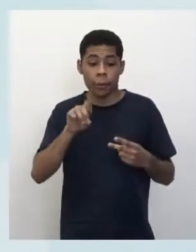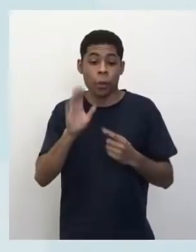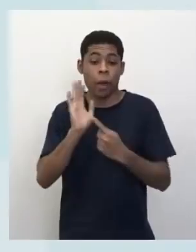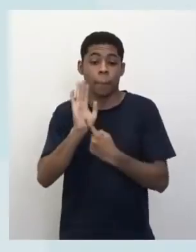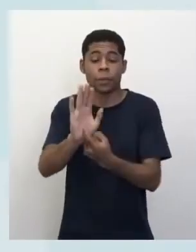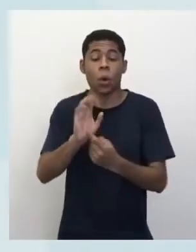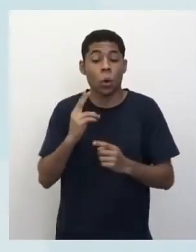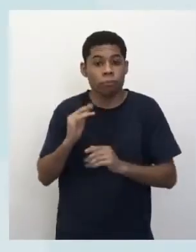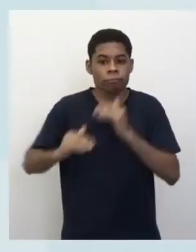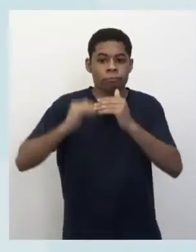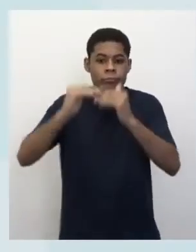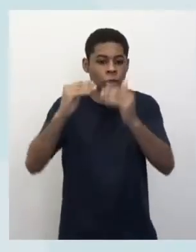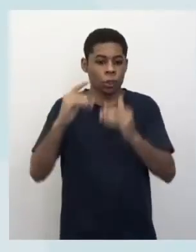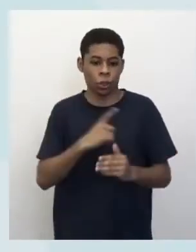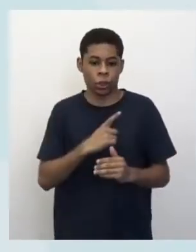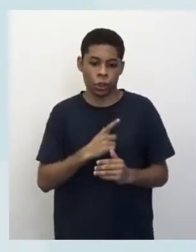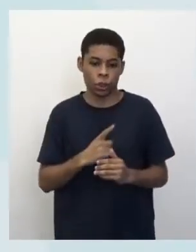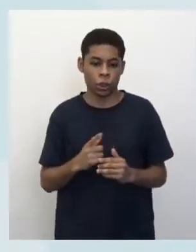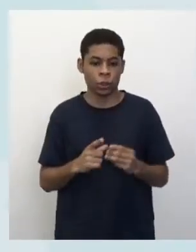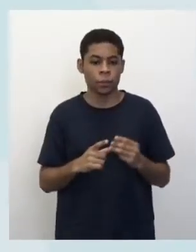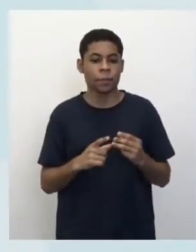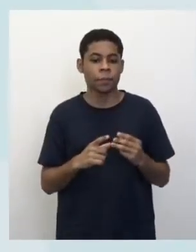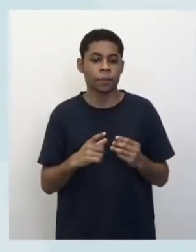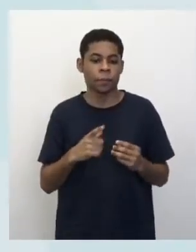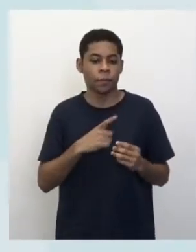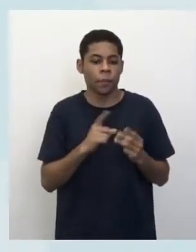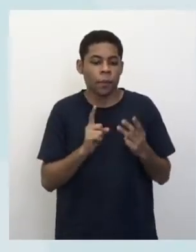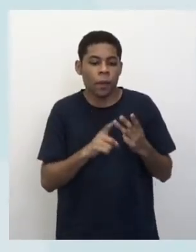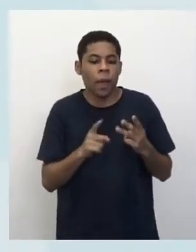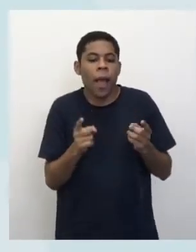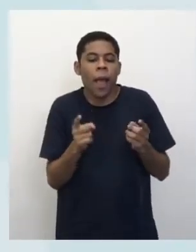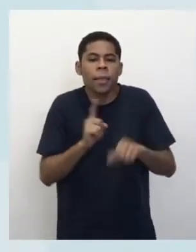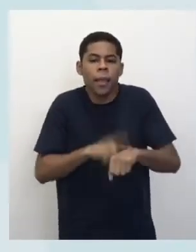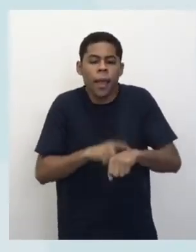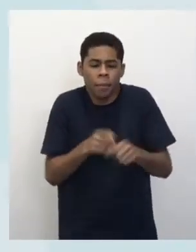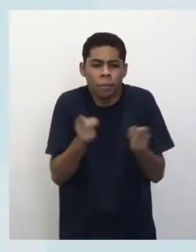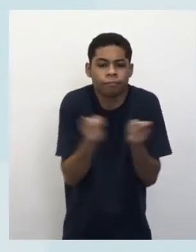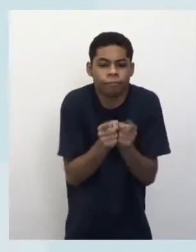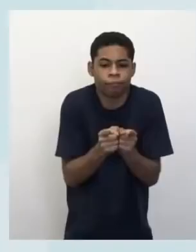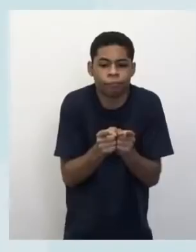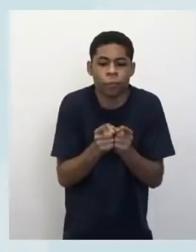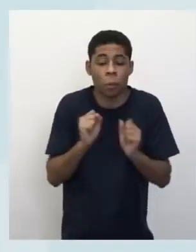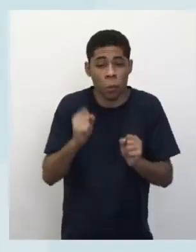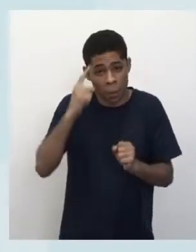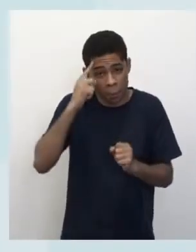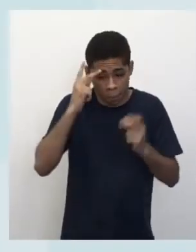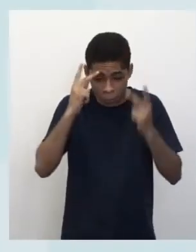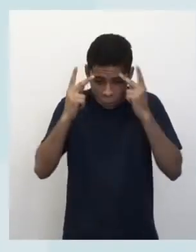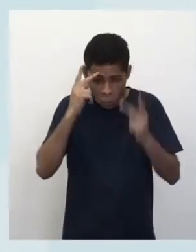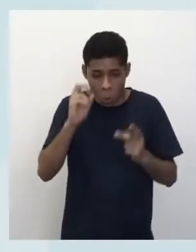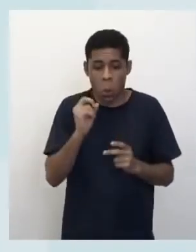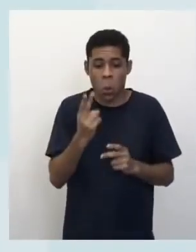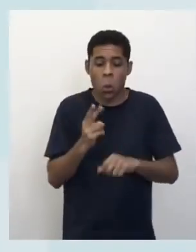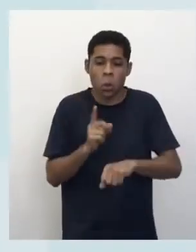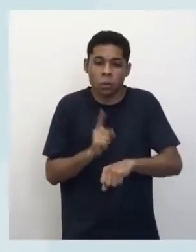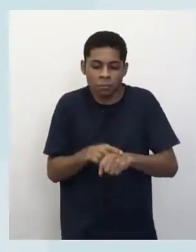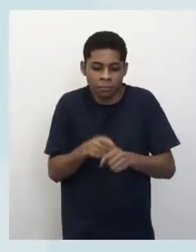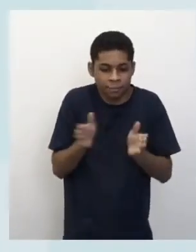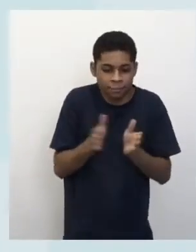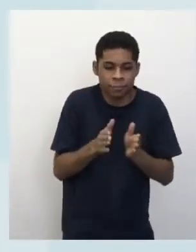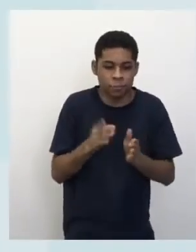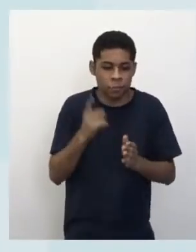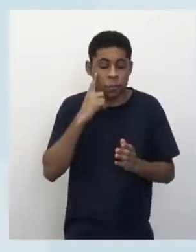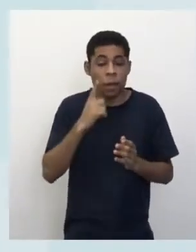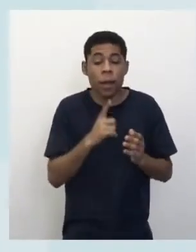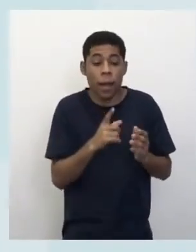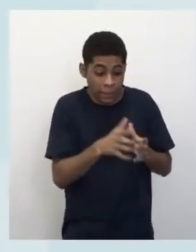poucas personagens, o tempo é reduzido, seja ele cronológico ou psicológico, um espaço limitado